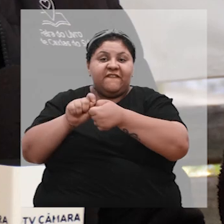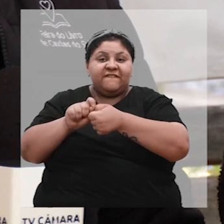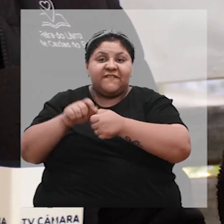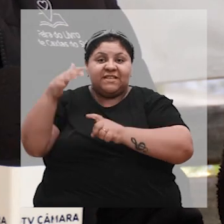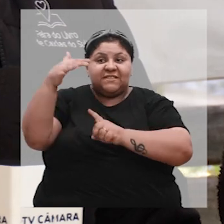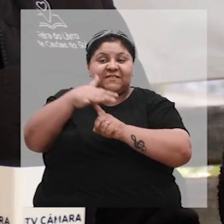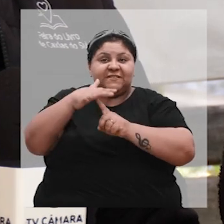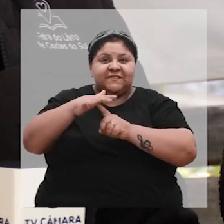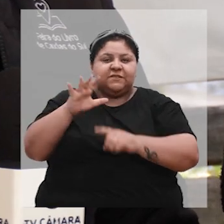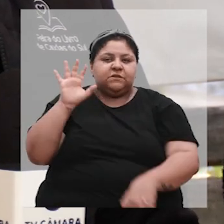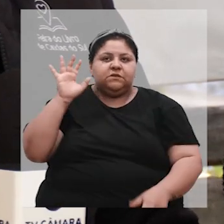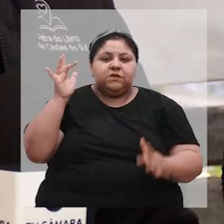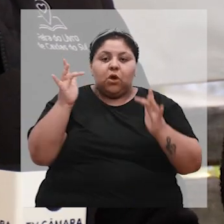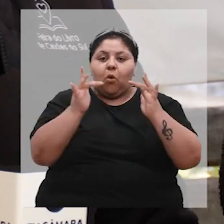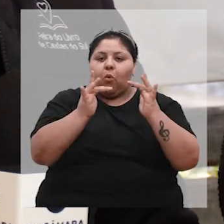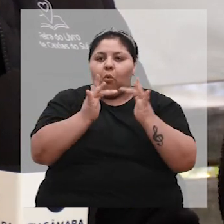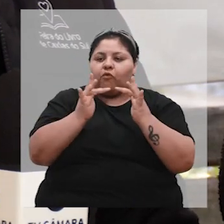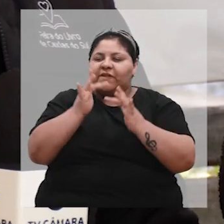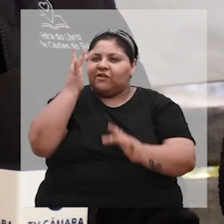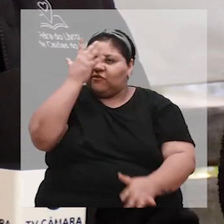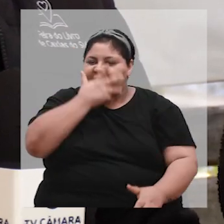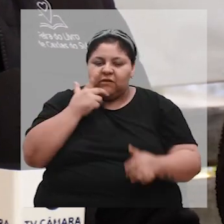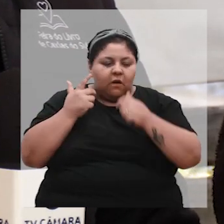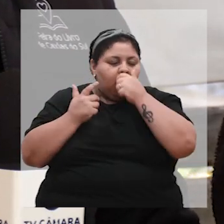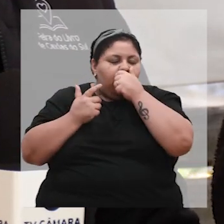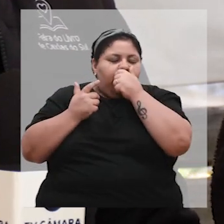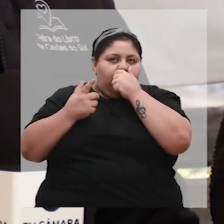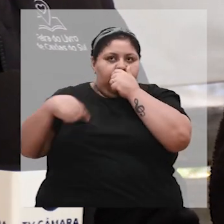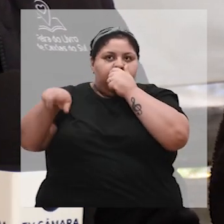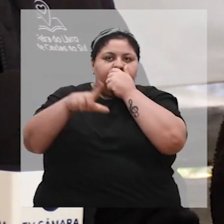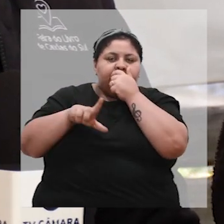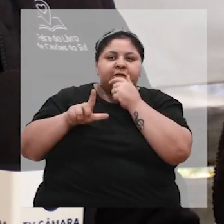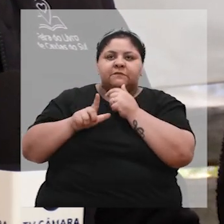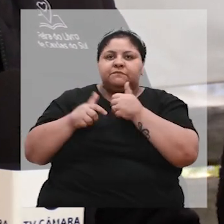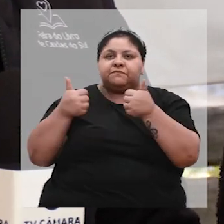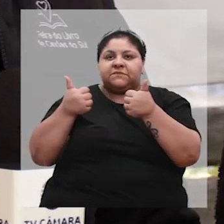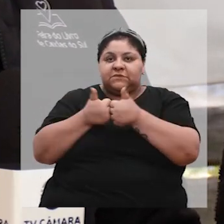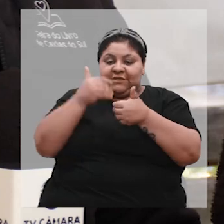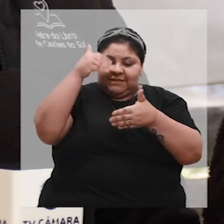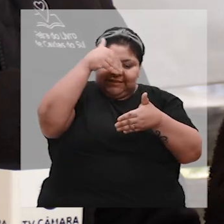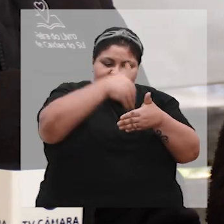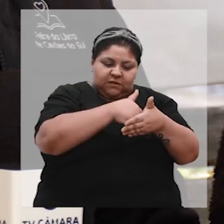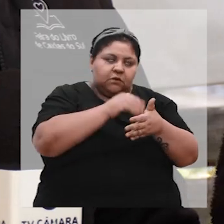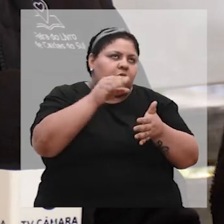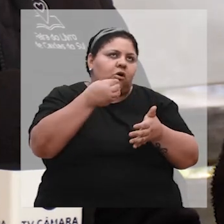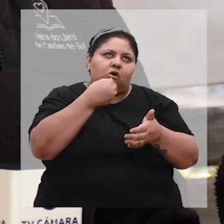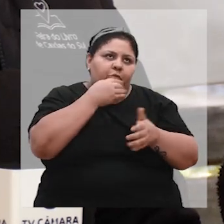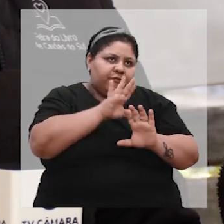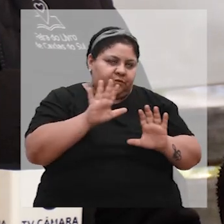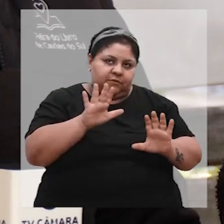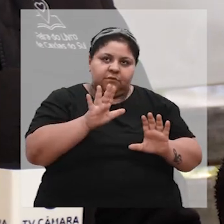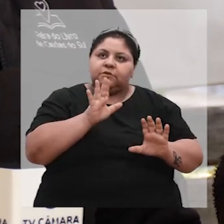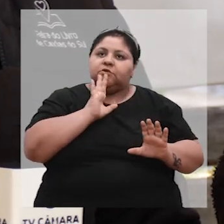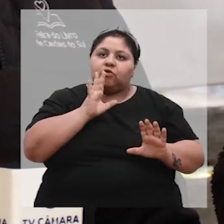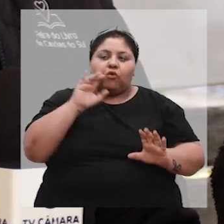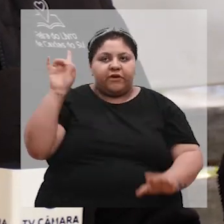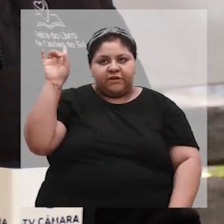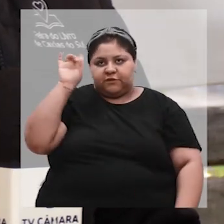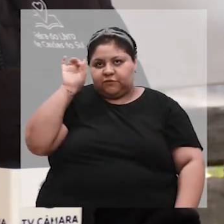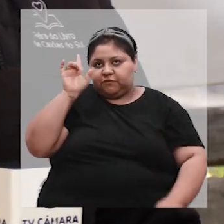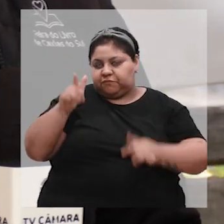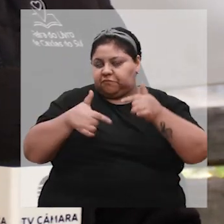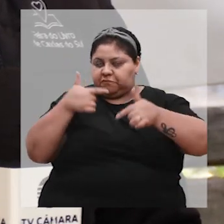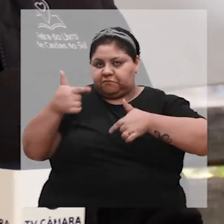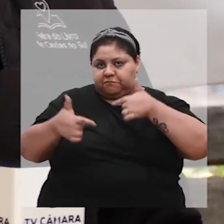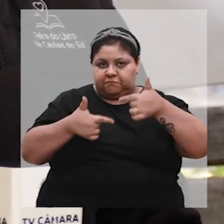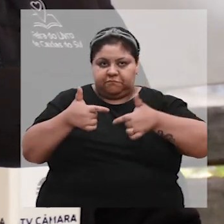feira acontecer, que é um contato muito bonito. E quando a gente está um pouco dentro, que claro, eu não conheço a rotina